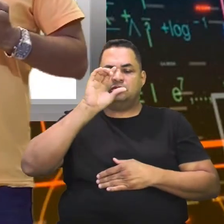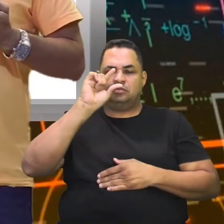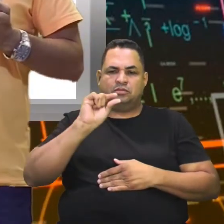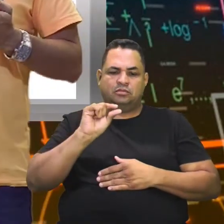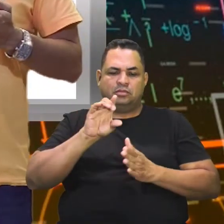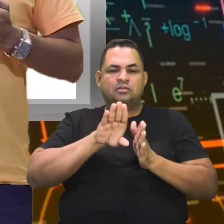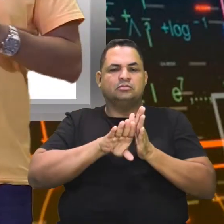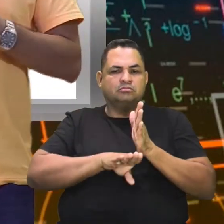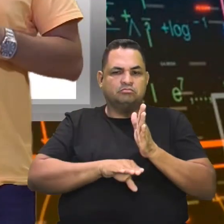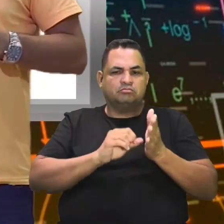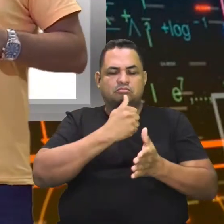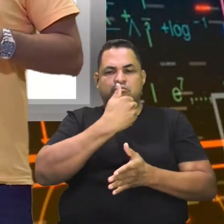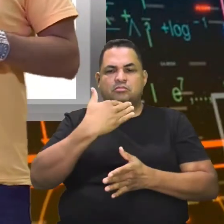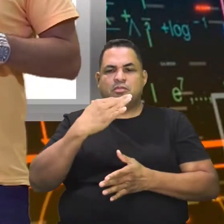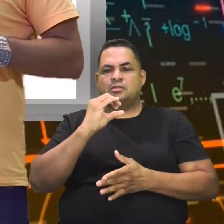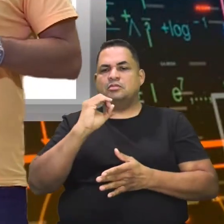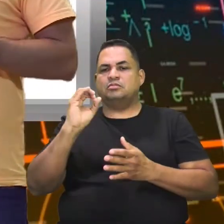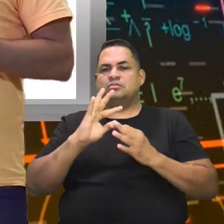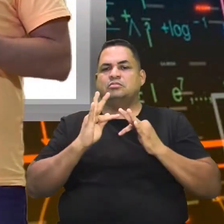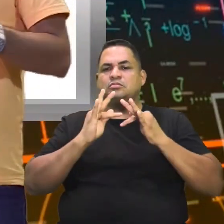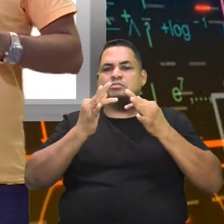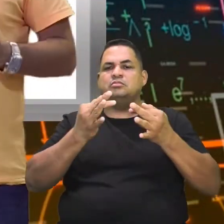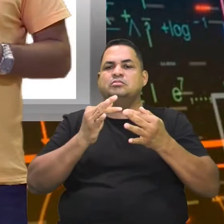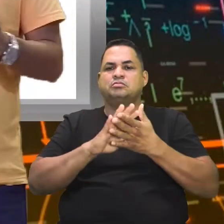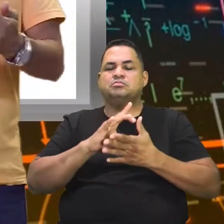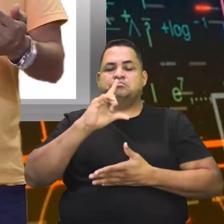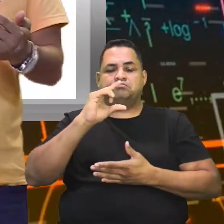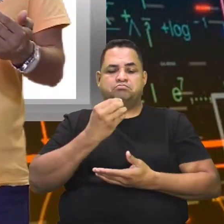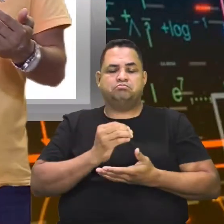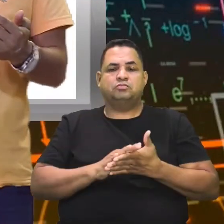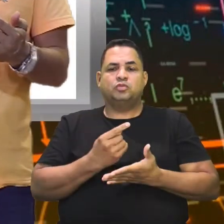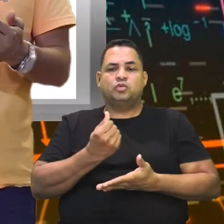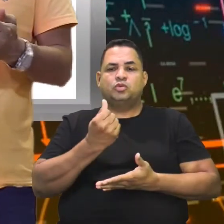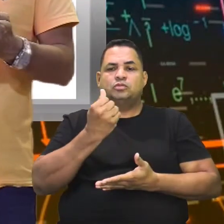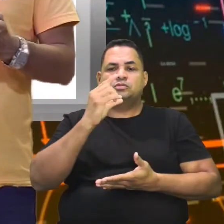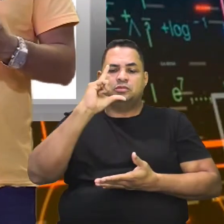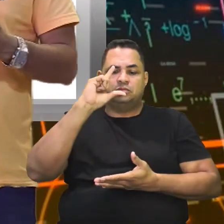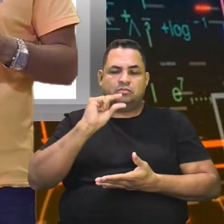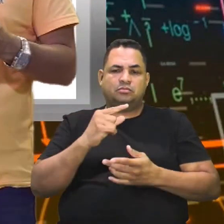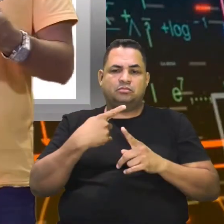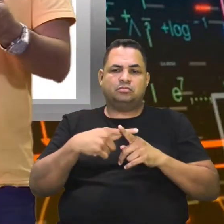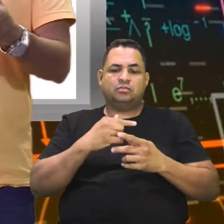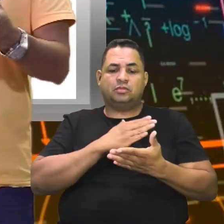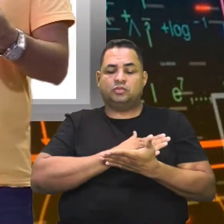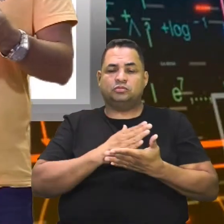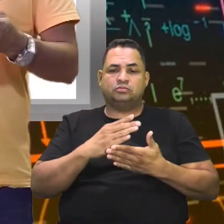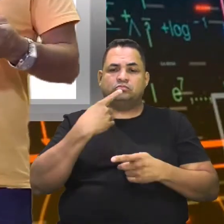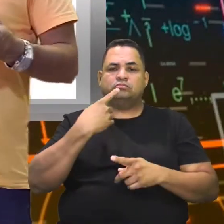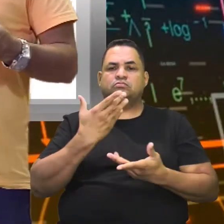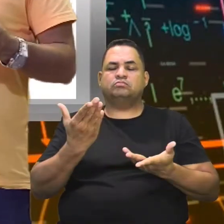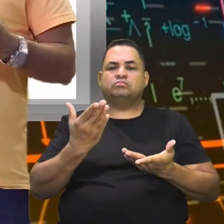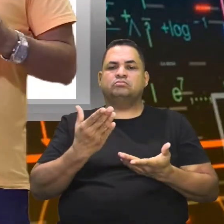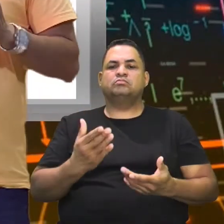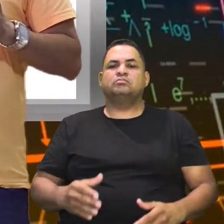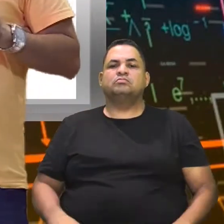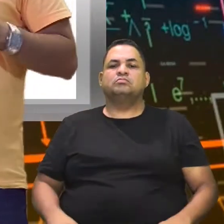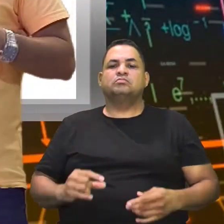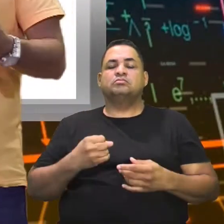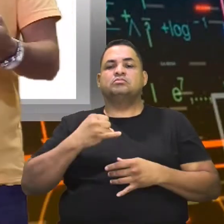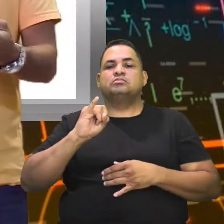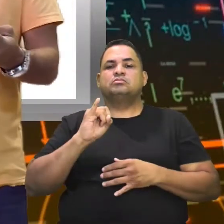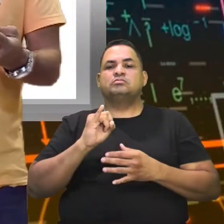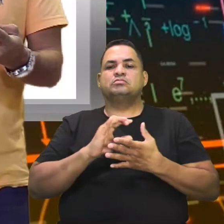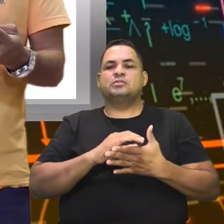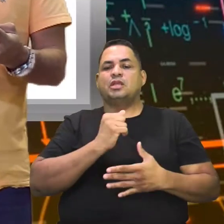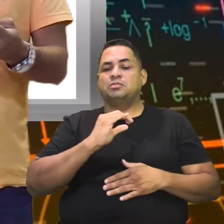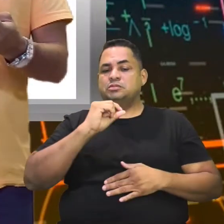diminuo 10%, no final o meu preço vai ser menor do que o original. Por quê? Porque eu aumentei 10% do original, se fosse